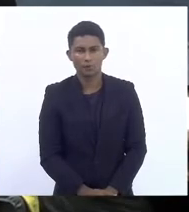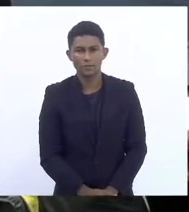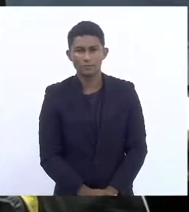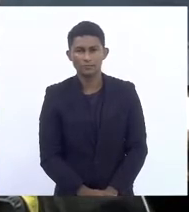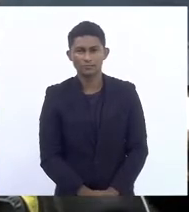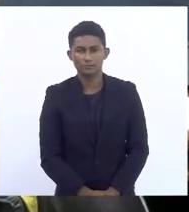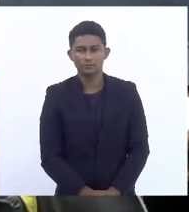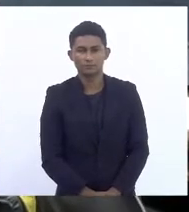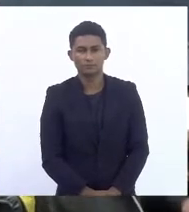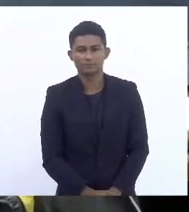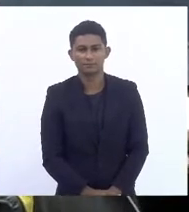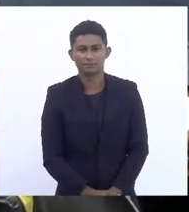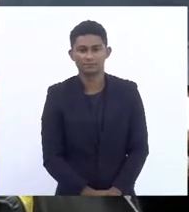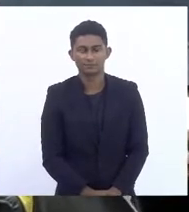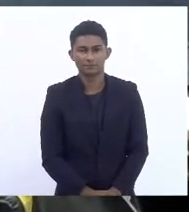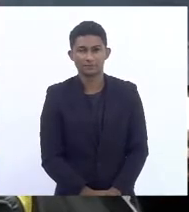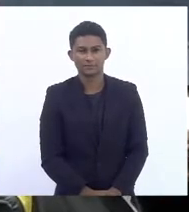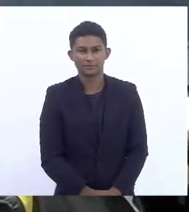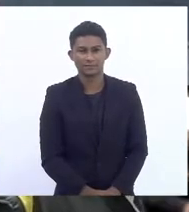Ah, eu conheço.